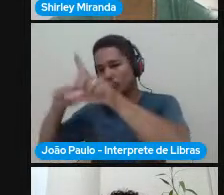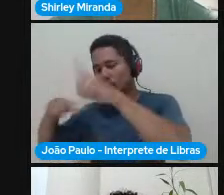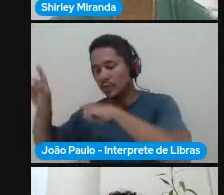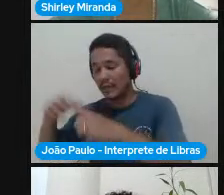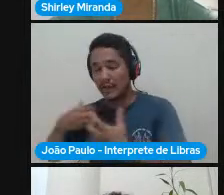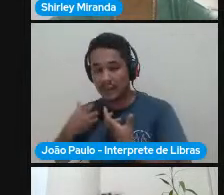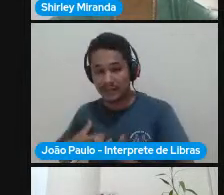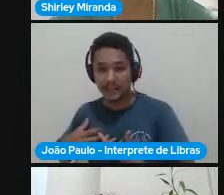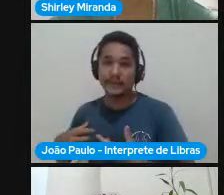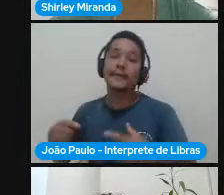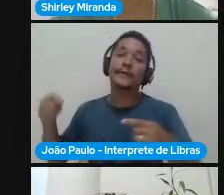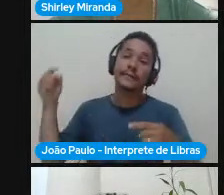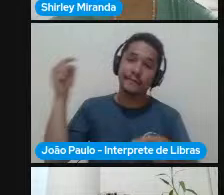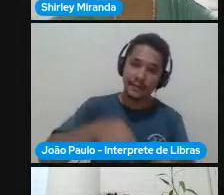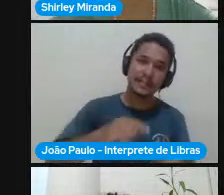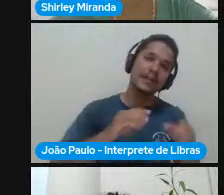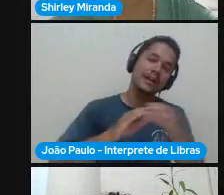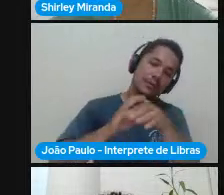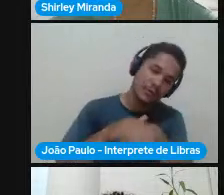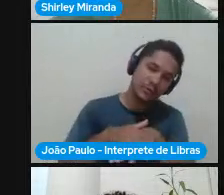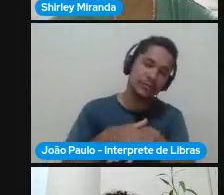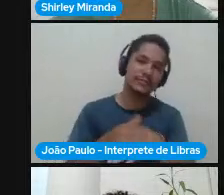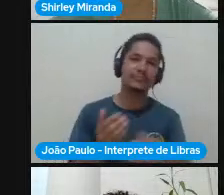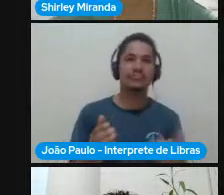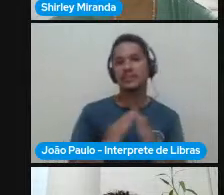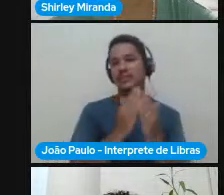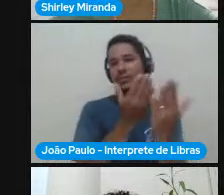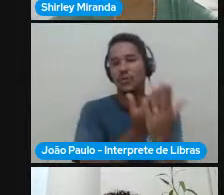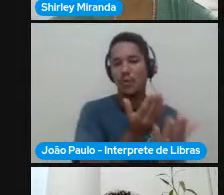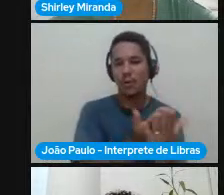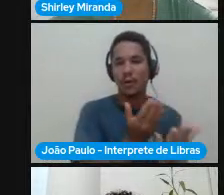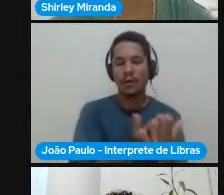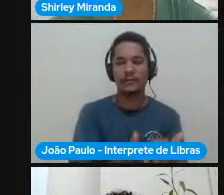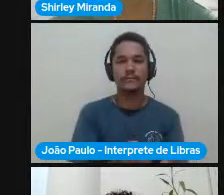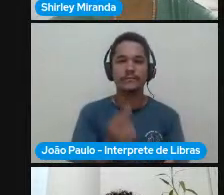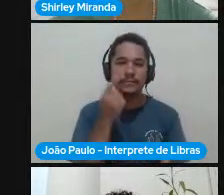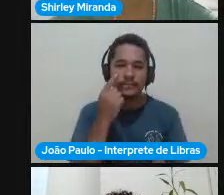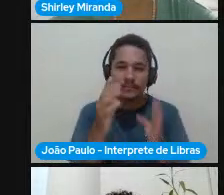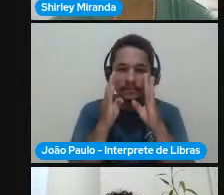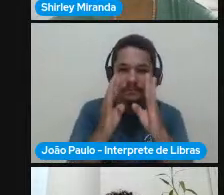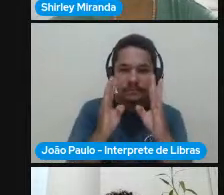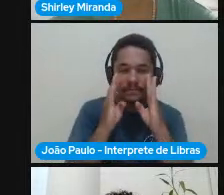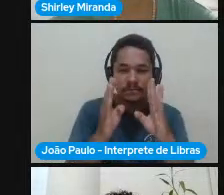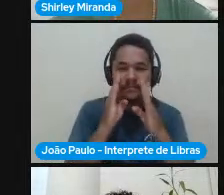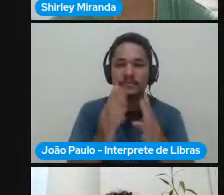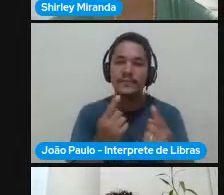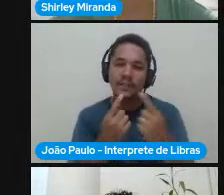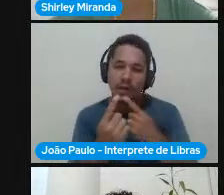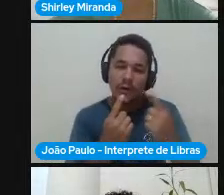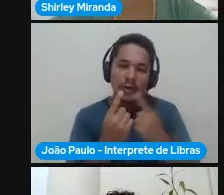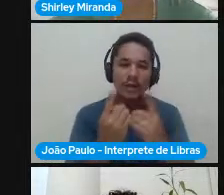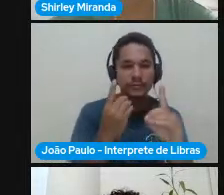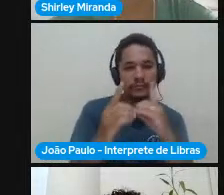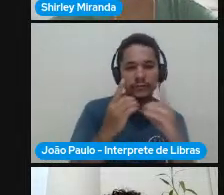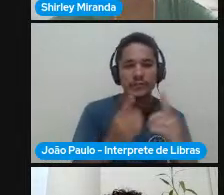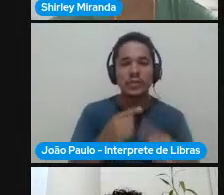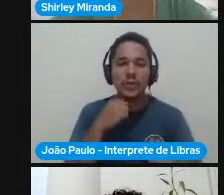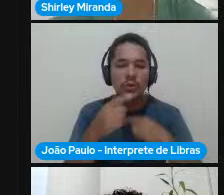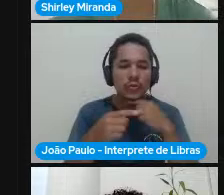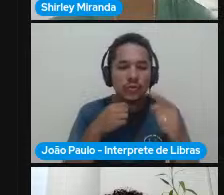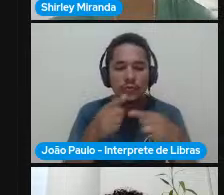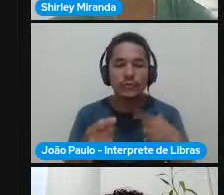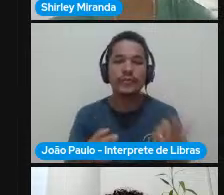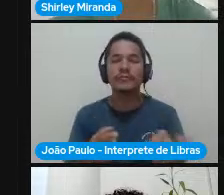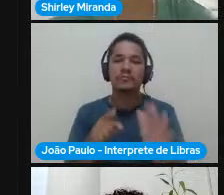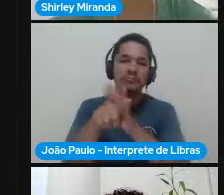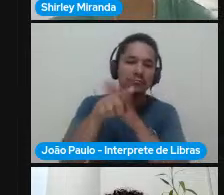e agora estão aí à noite, na escola, para nos escutar, para dialogar, para trazer suas dúvidas, para trazer a